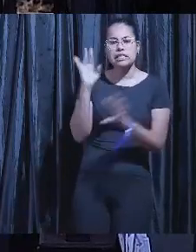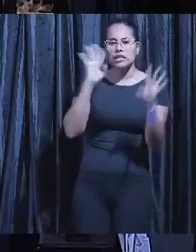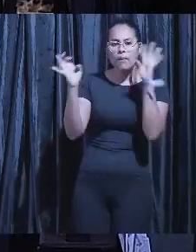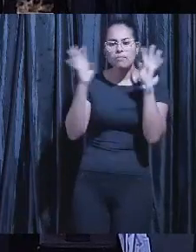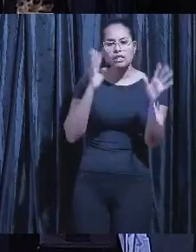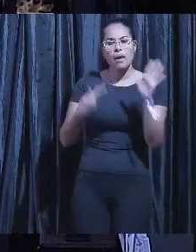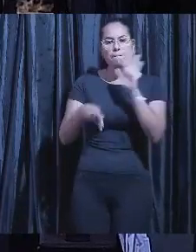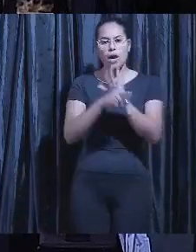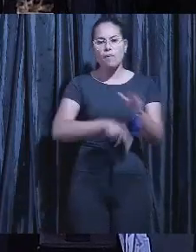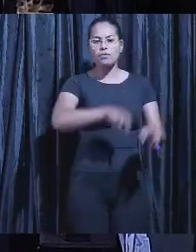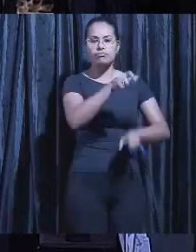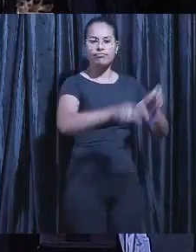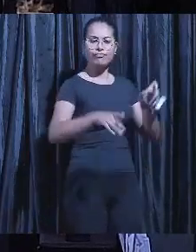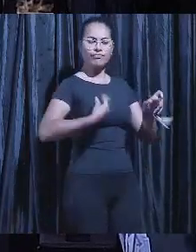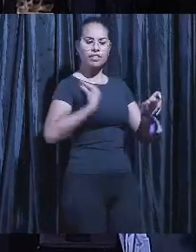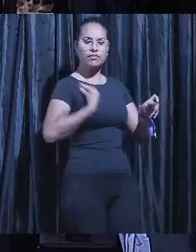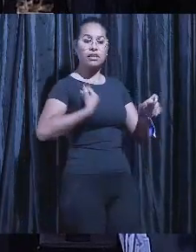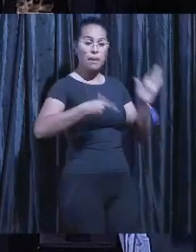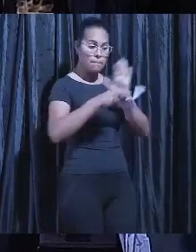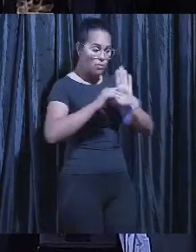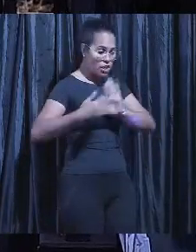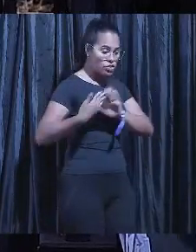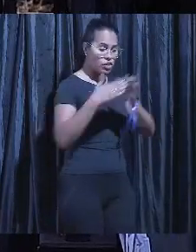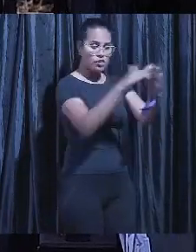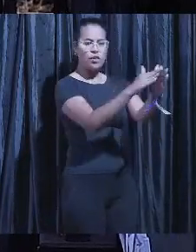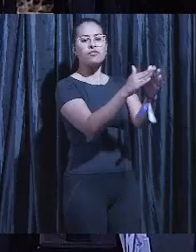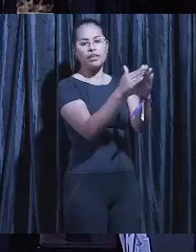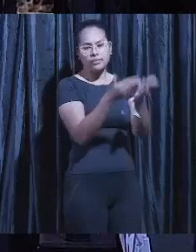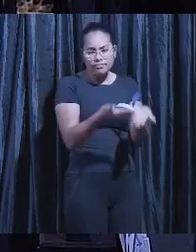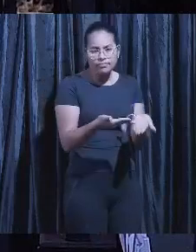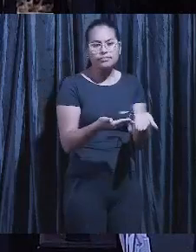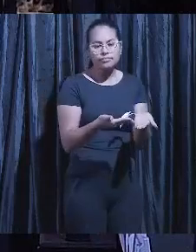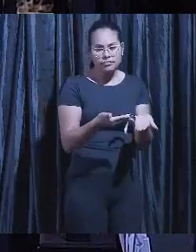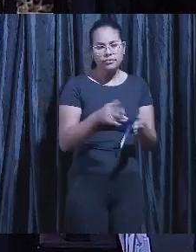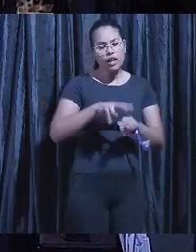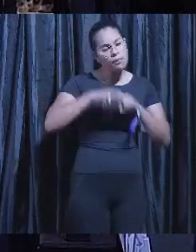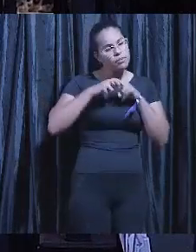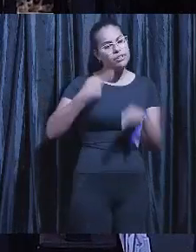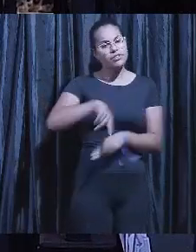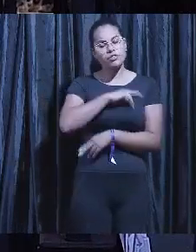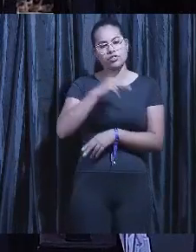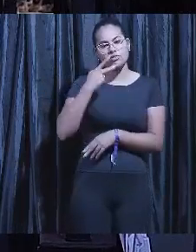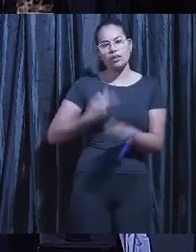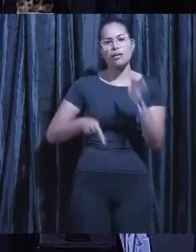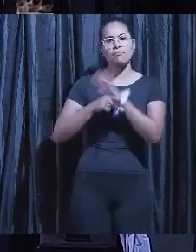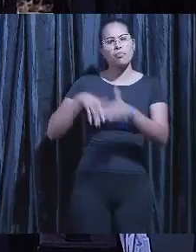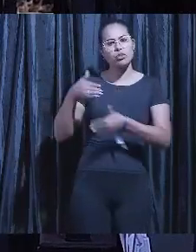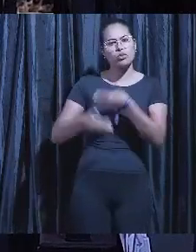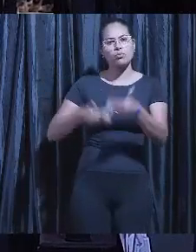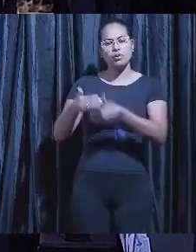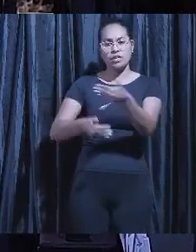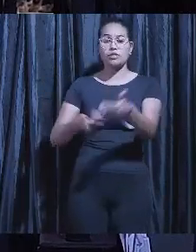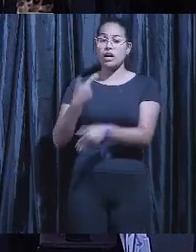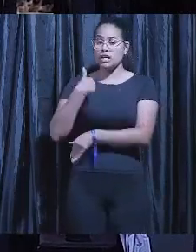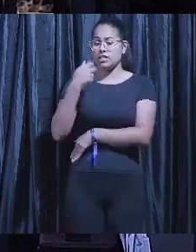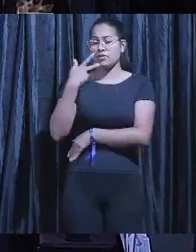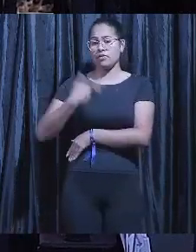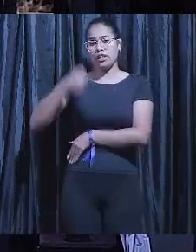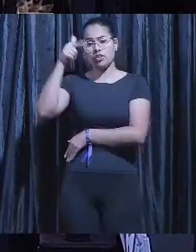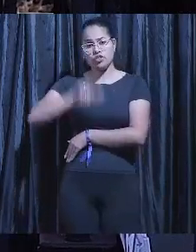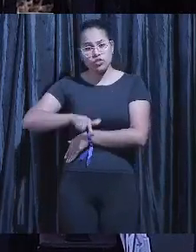na sobrevivência dos territórios favelados e periféricos? Por isso que a gente fala desse processo, e vou falar mais uma vez.